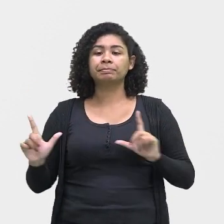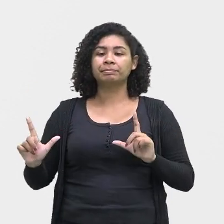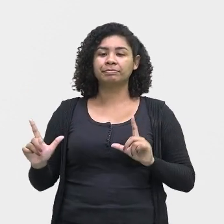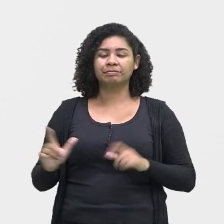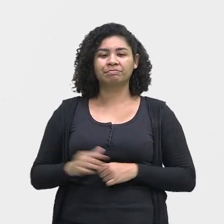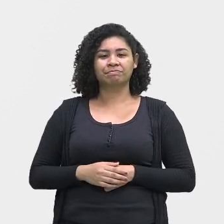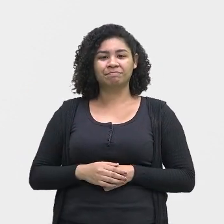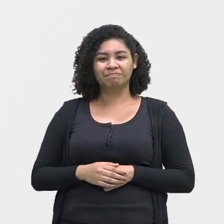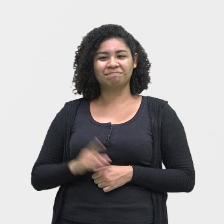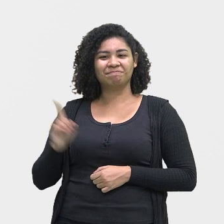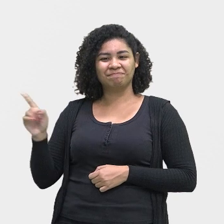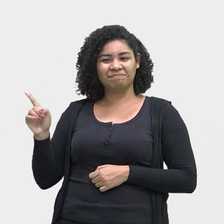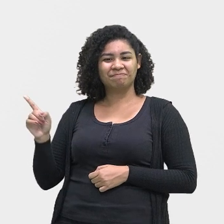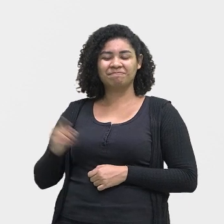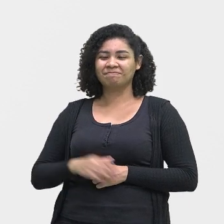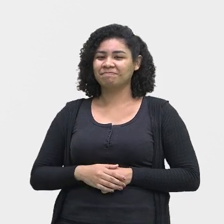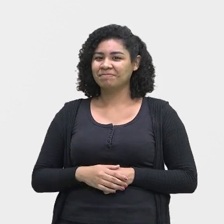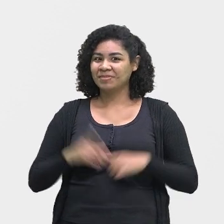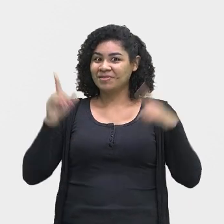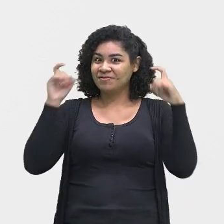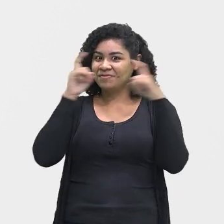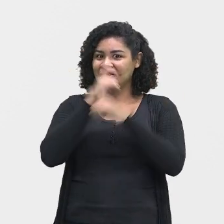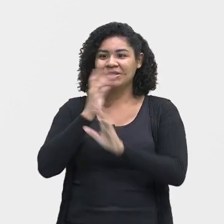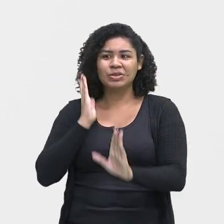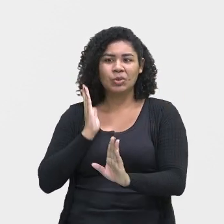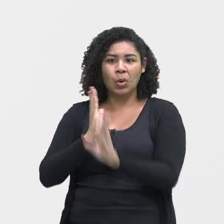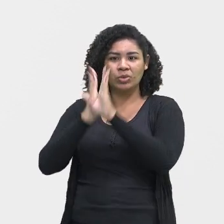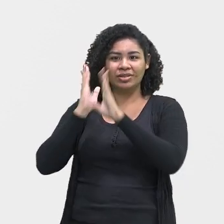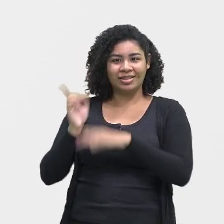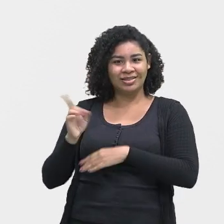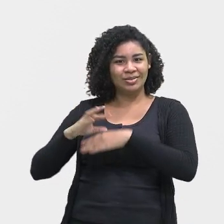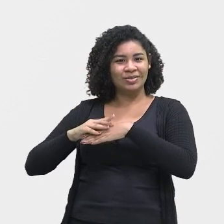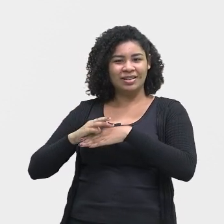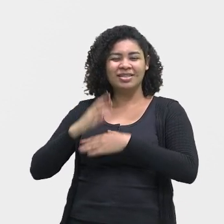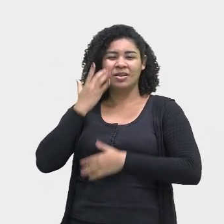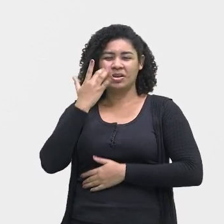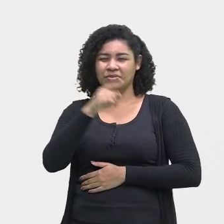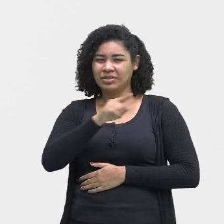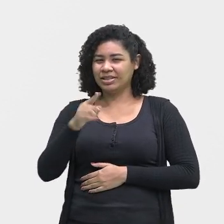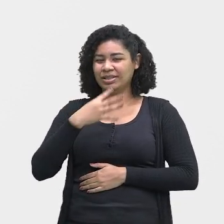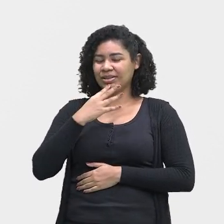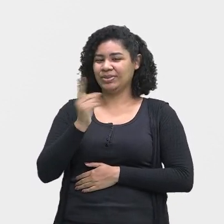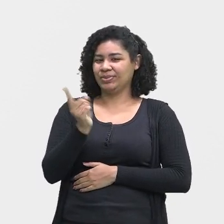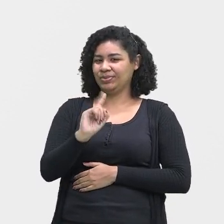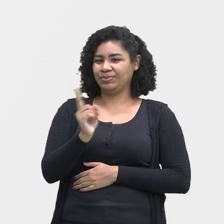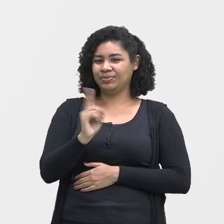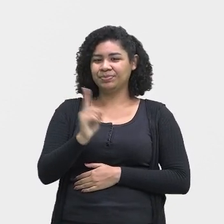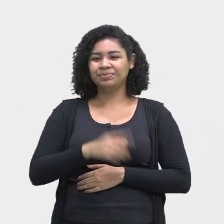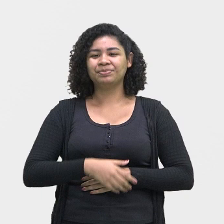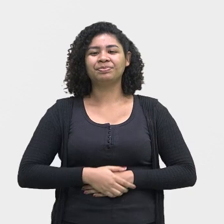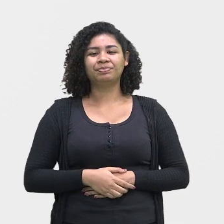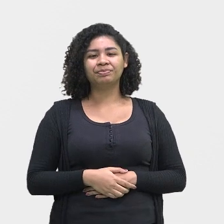síndrome rara, né, que eu aposto que vocês ainda não conheciam. Então, essa próxima aqui também é